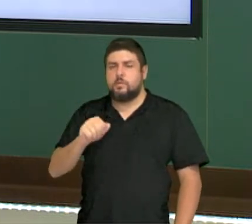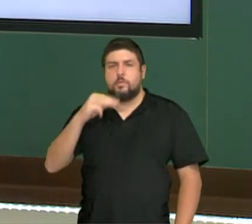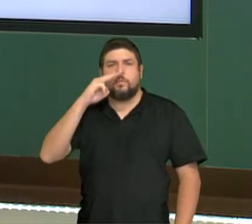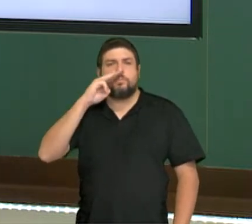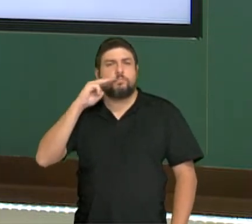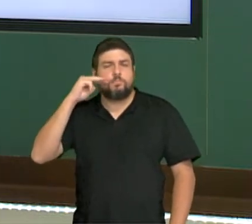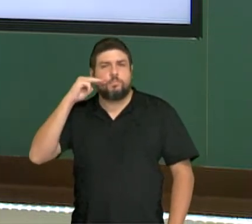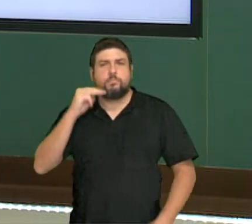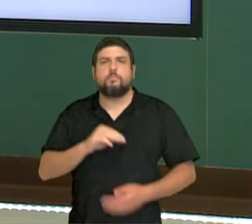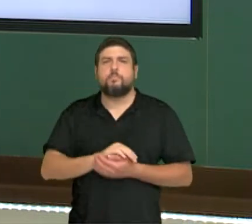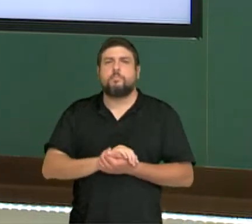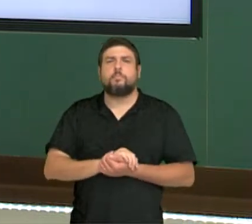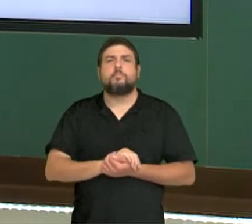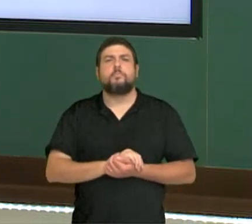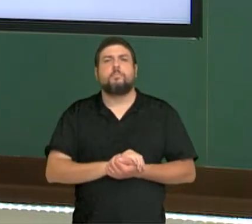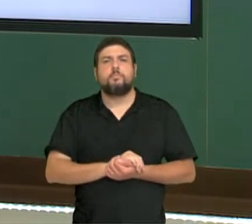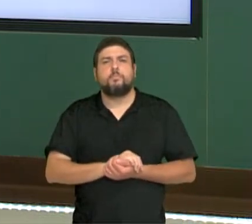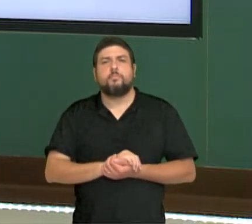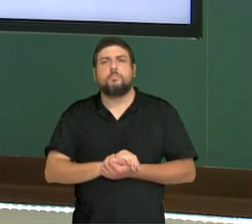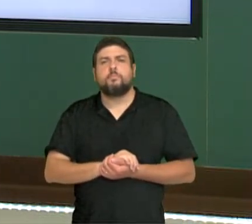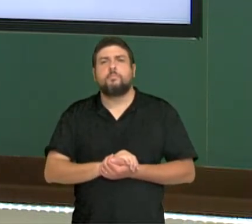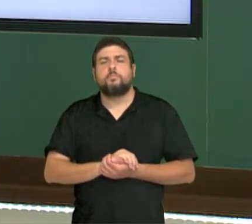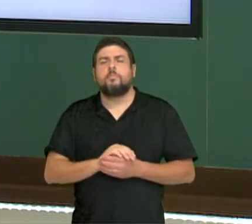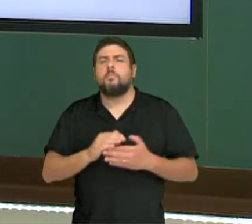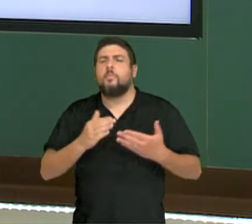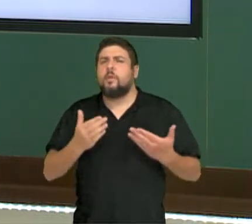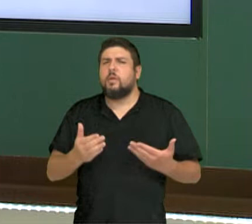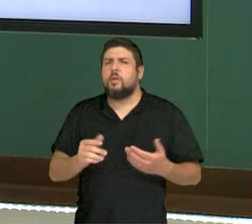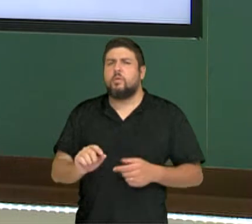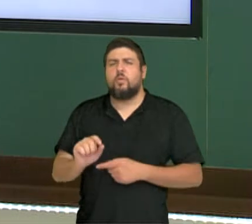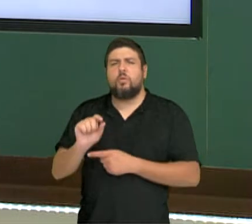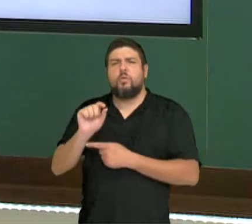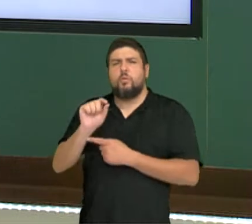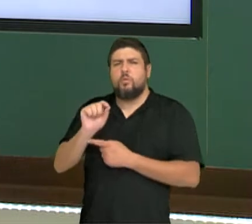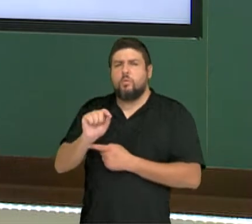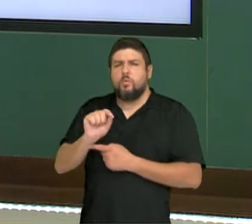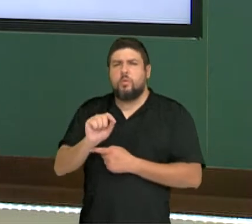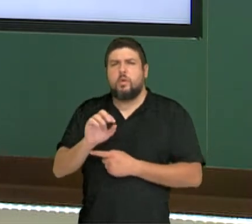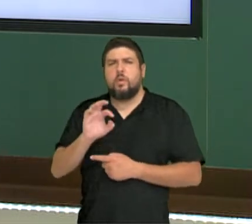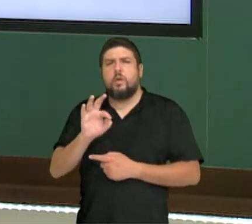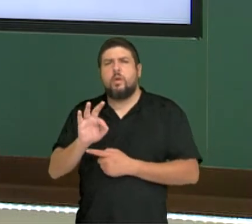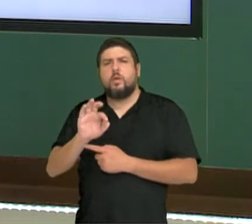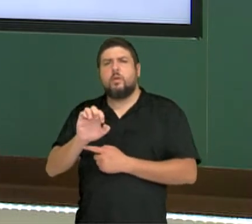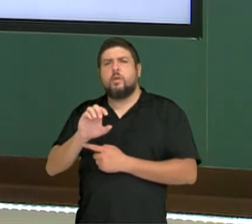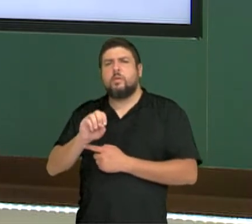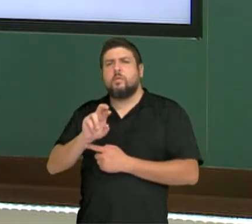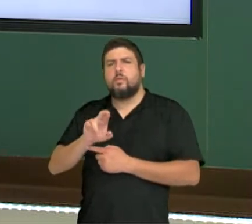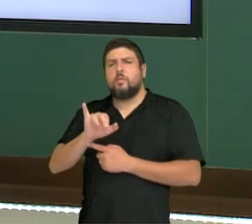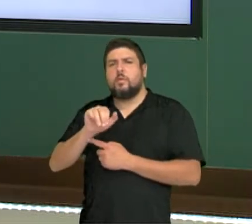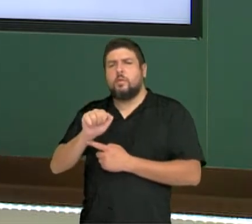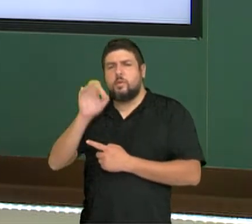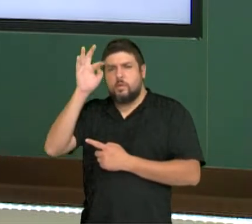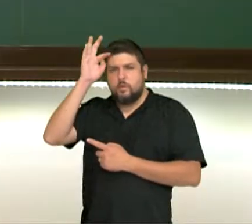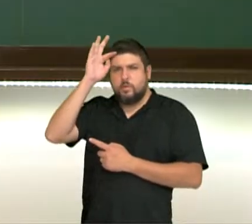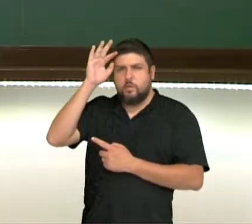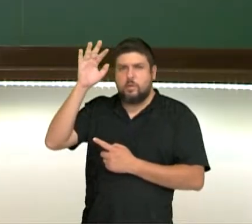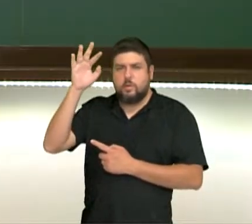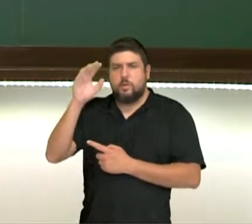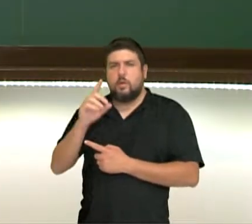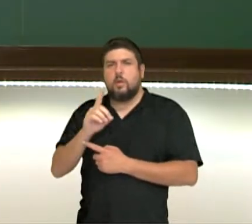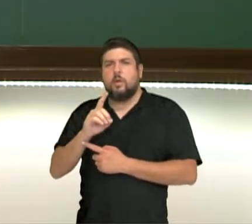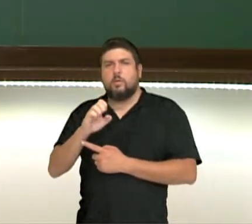lá e aí o que é teoria demográfica quanto que fala e